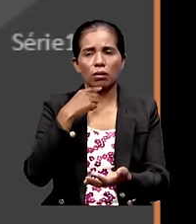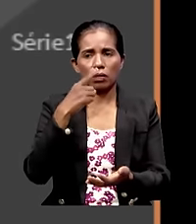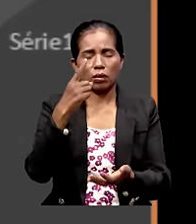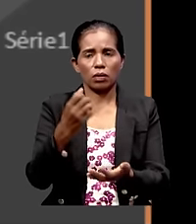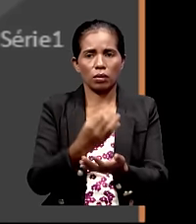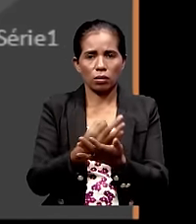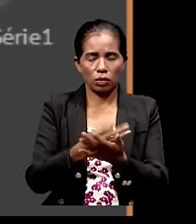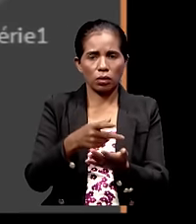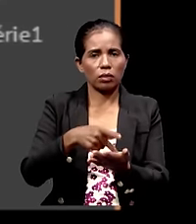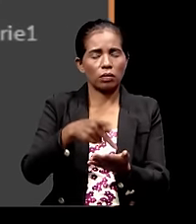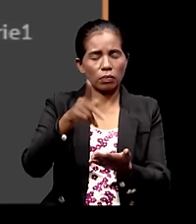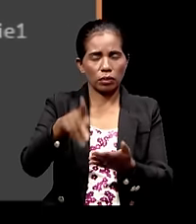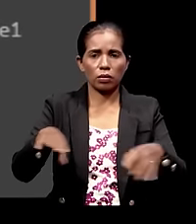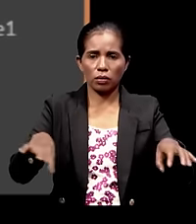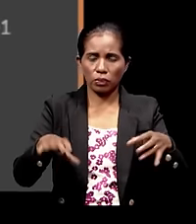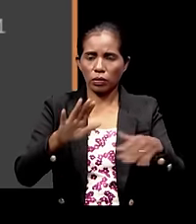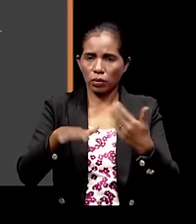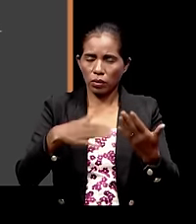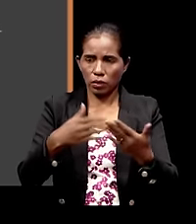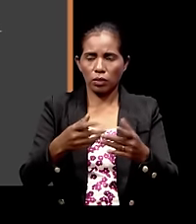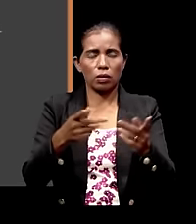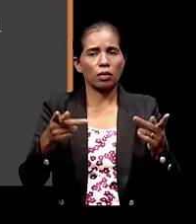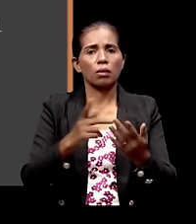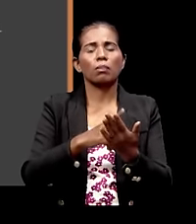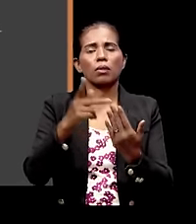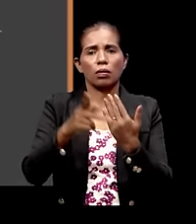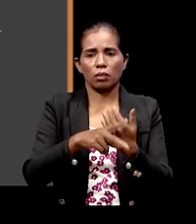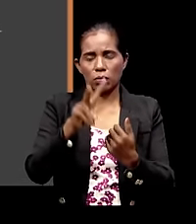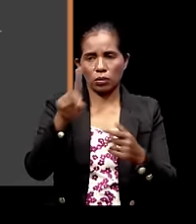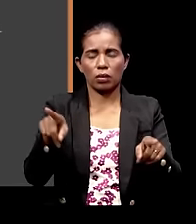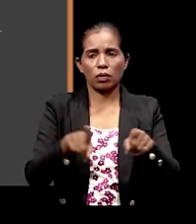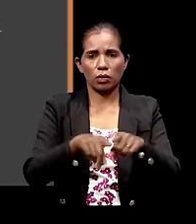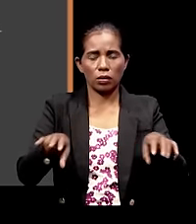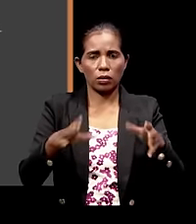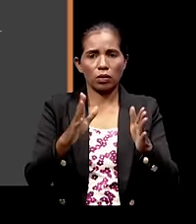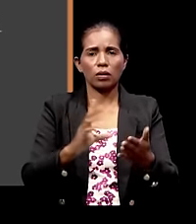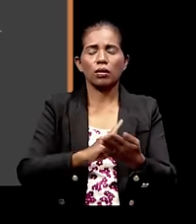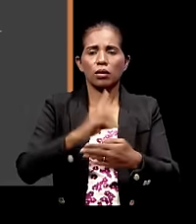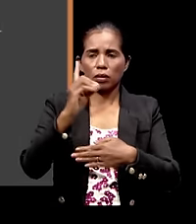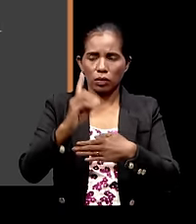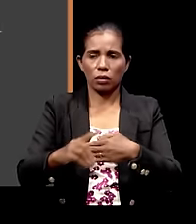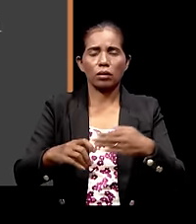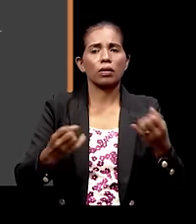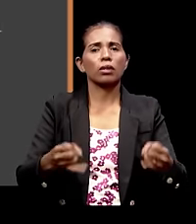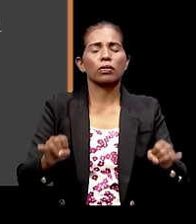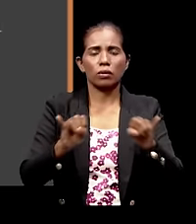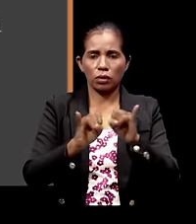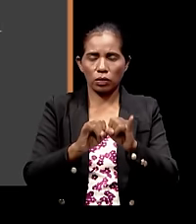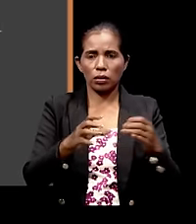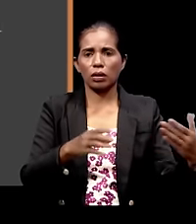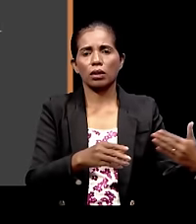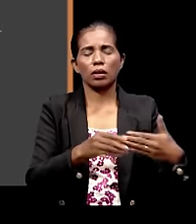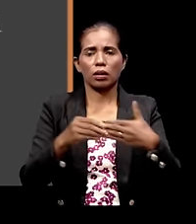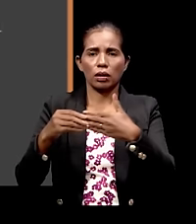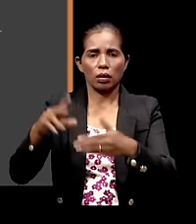no vencimento, bem serviço, INB, o programa rua hanesan, funcionamento no desenvolvimento institucional, no lidera